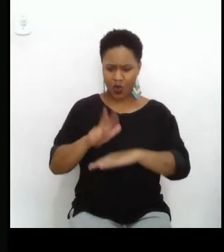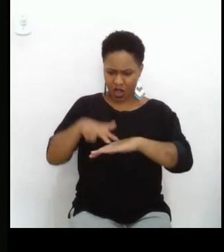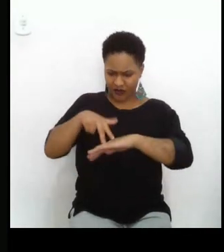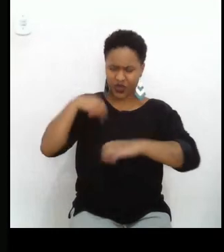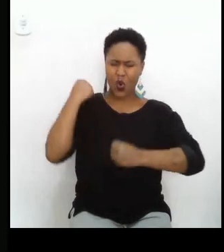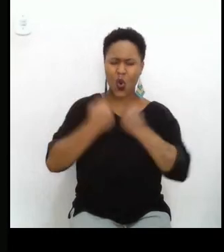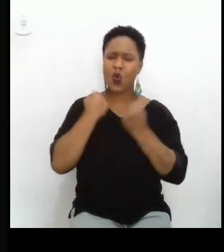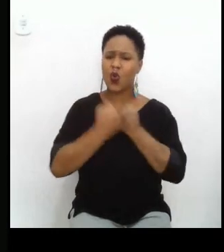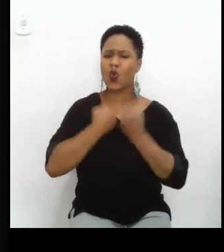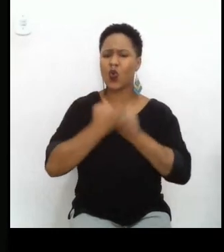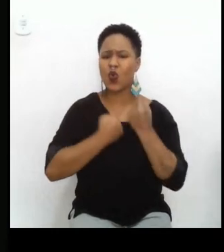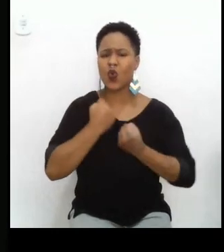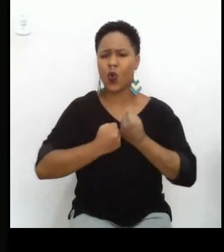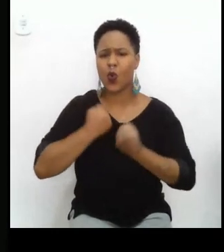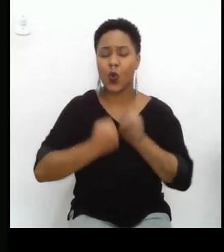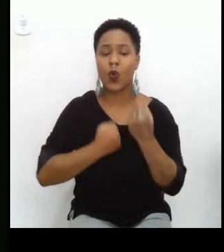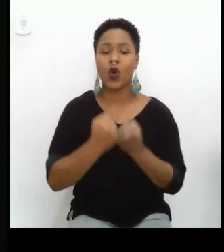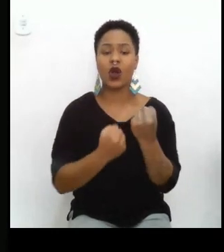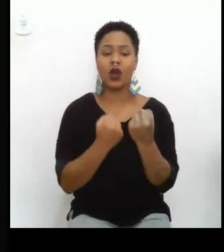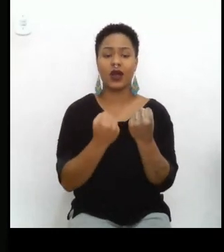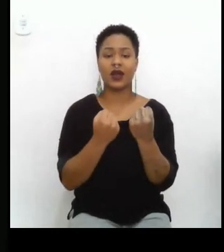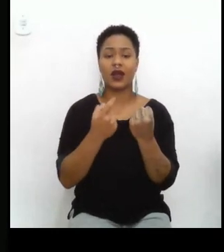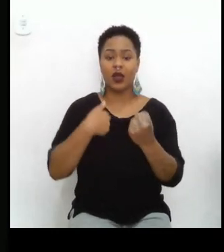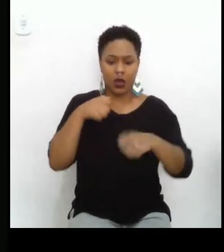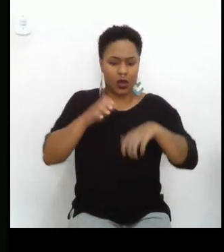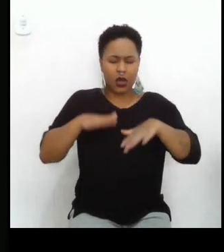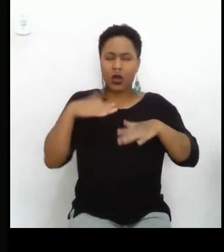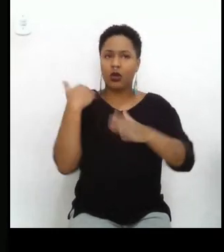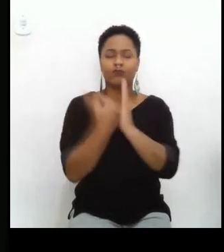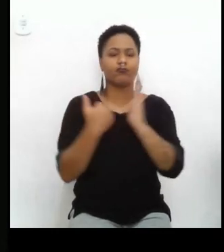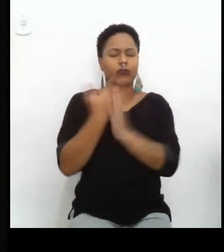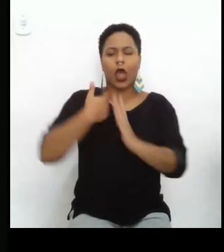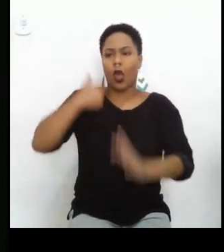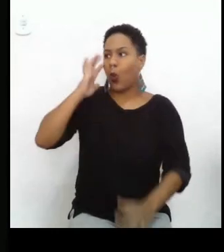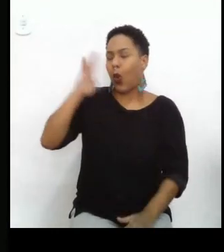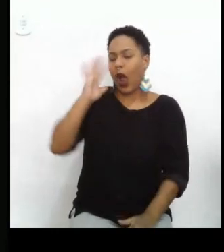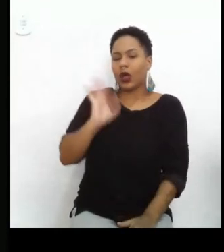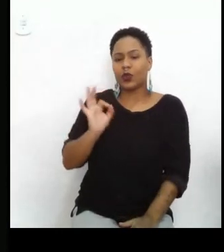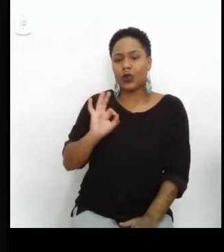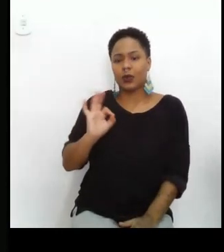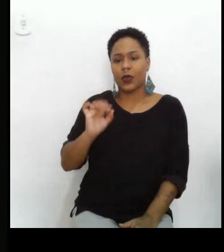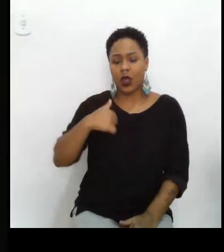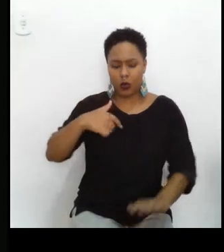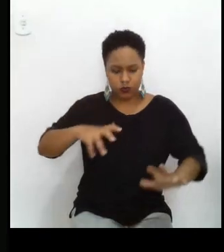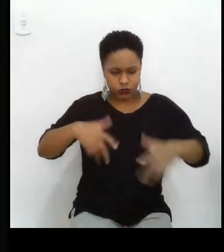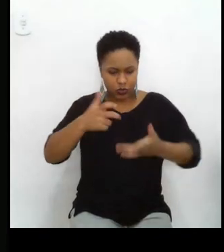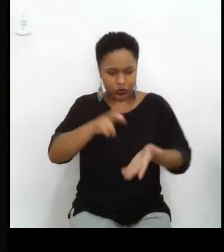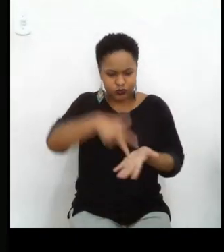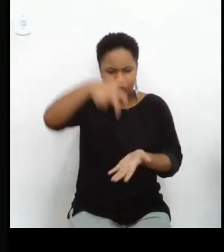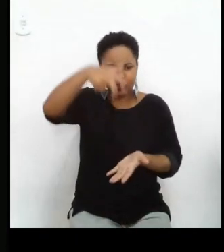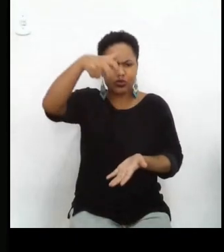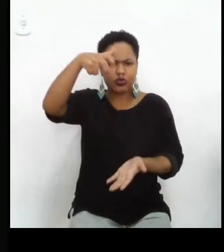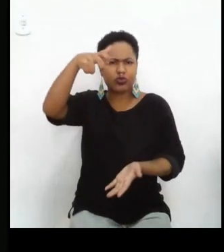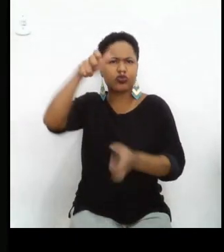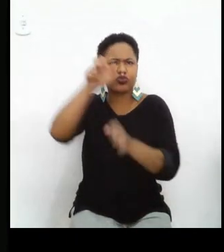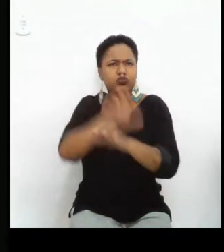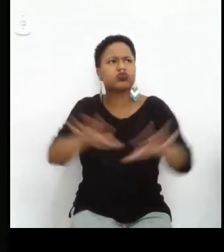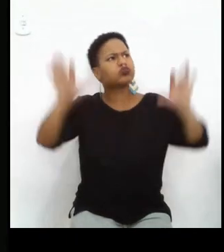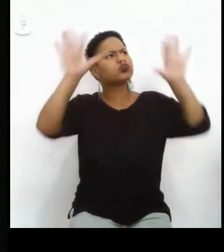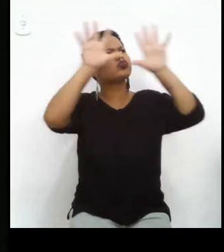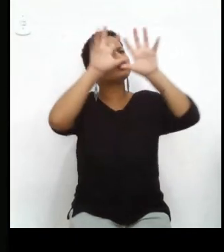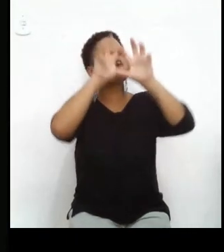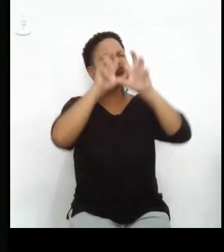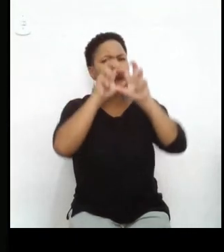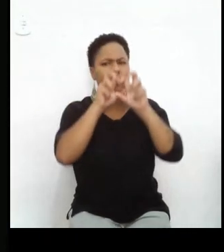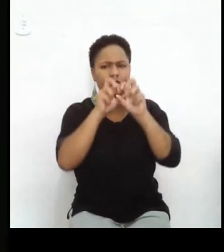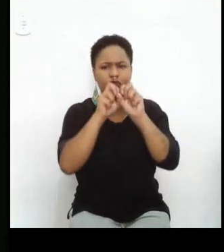o meu mais fácil do que imaginava é um pulso então salto com uma escuridão infinita e